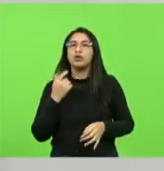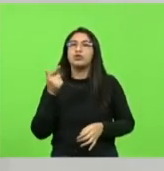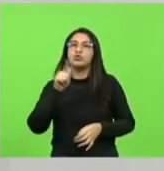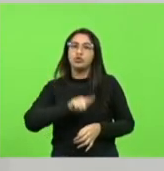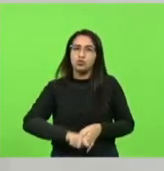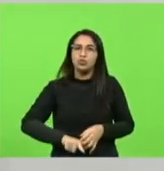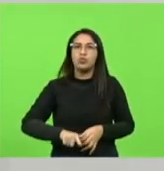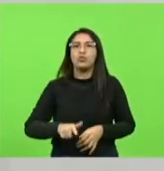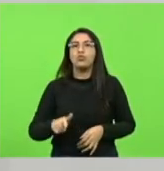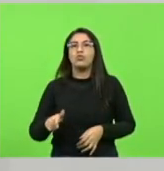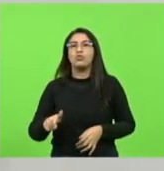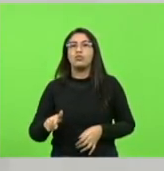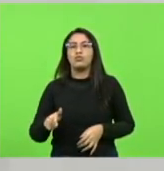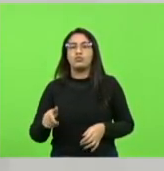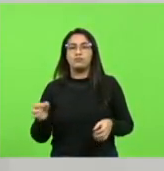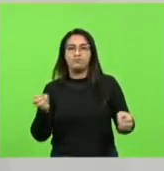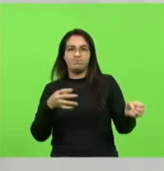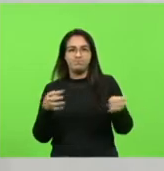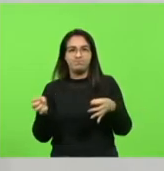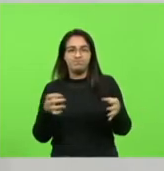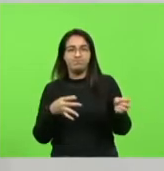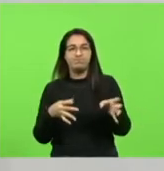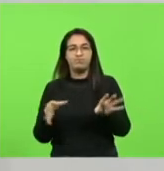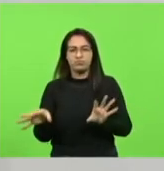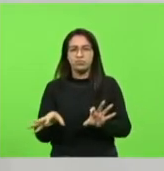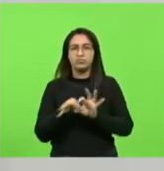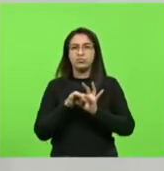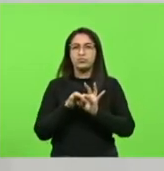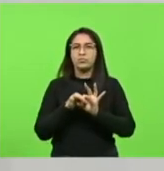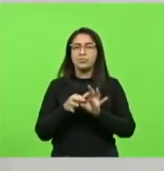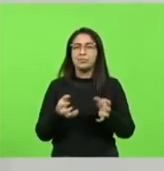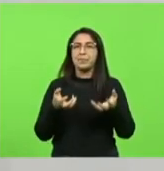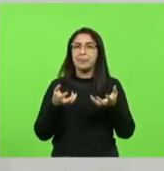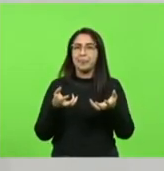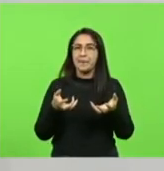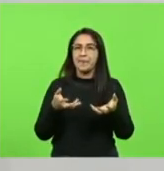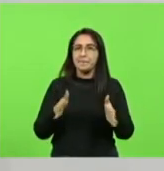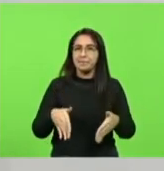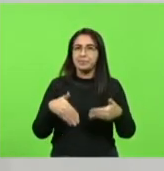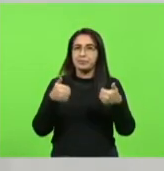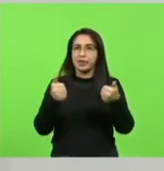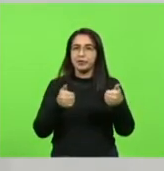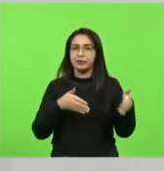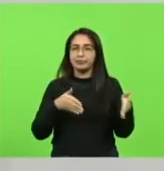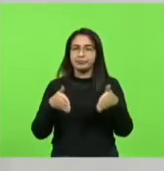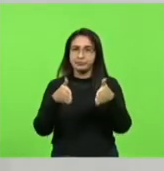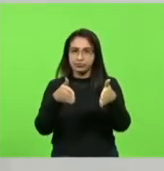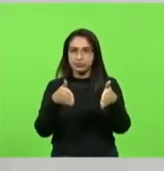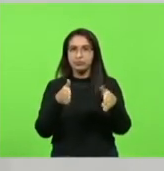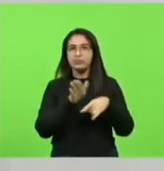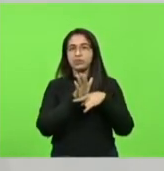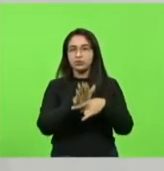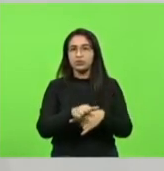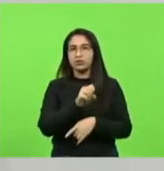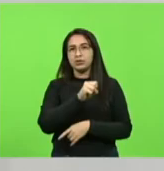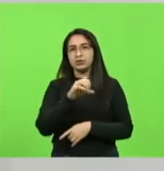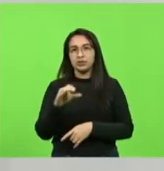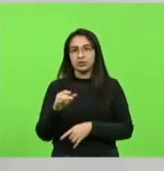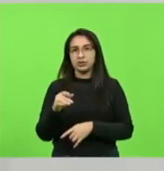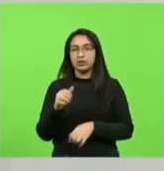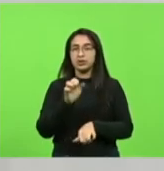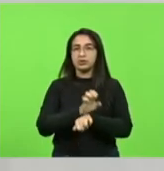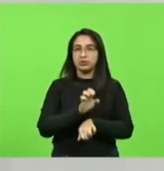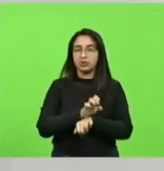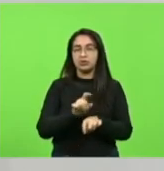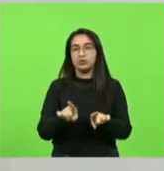Precisamos nos unirmos, buscarmos o melhor caminho para o povo catarinense e para o nosso Estado. Exorto